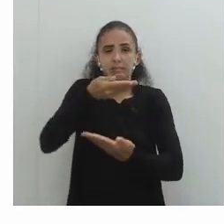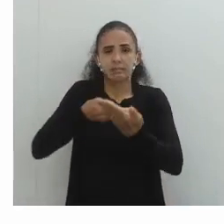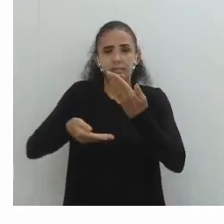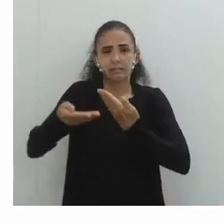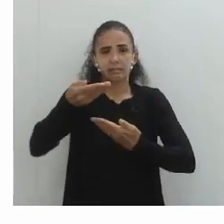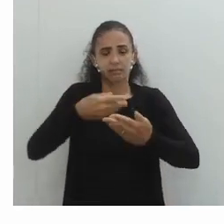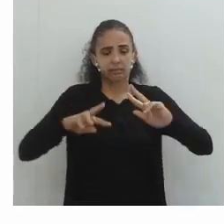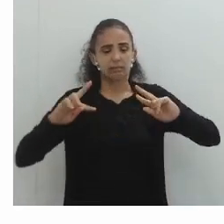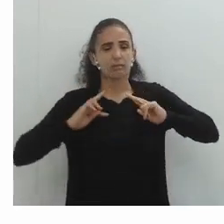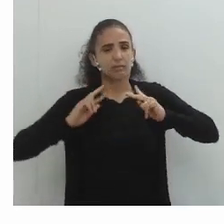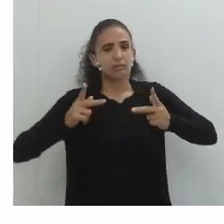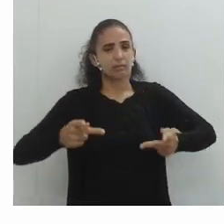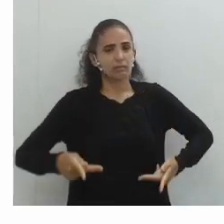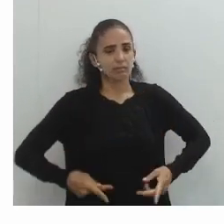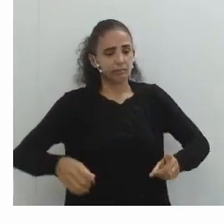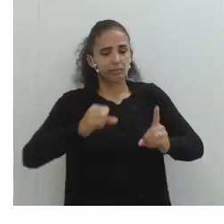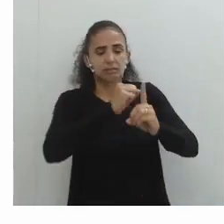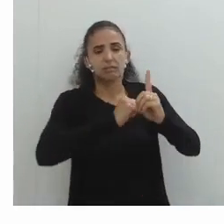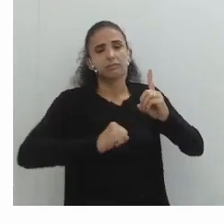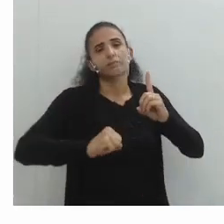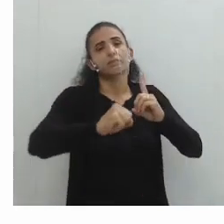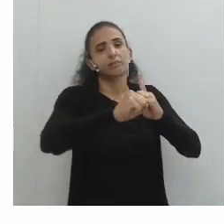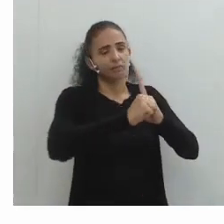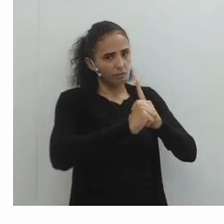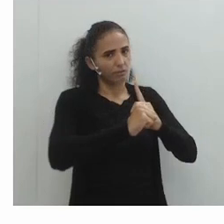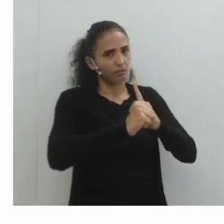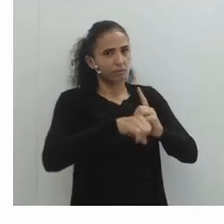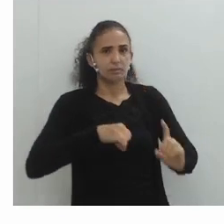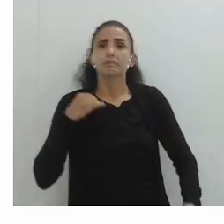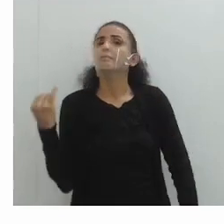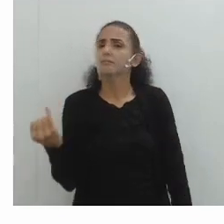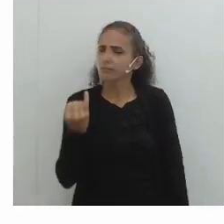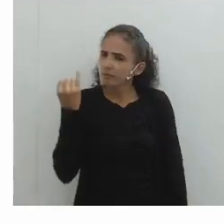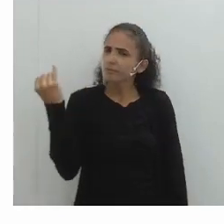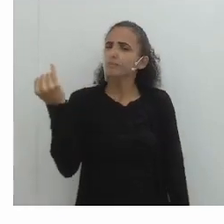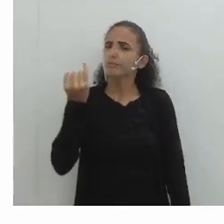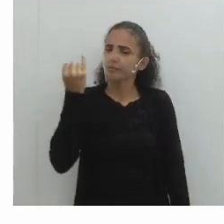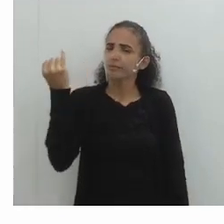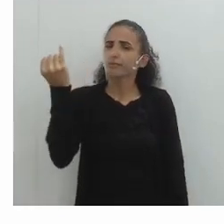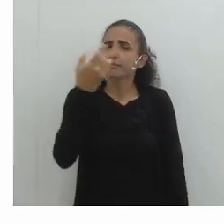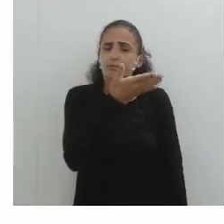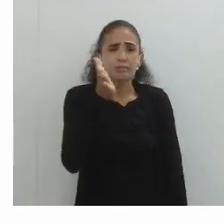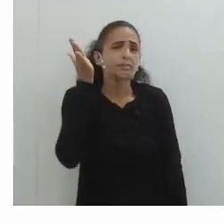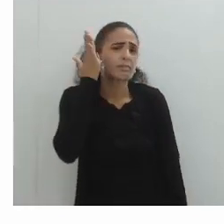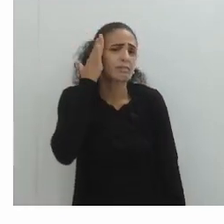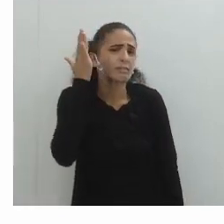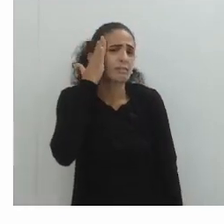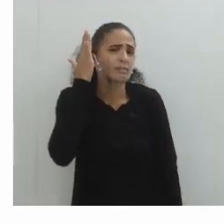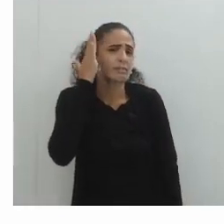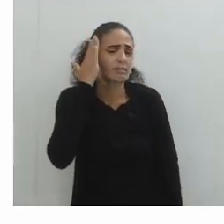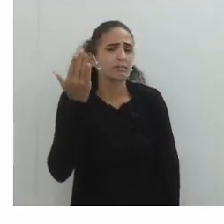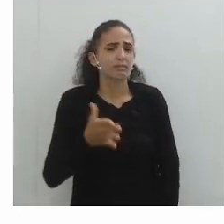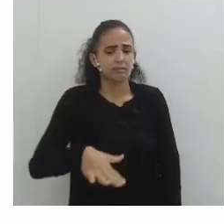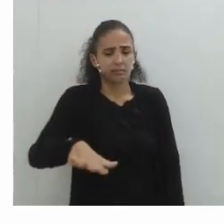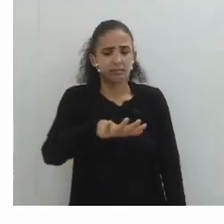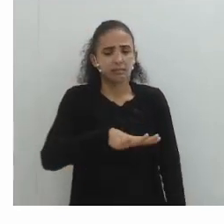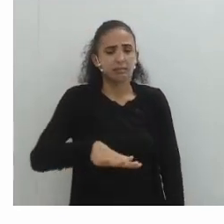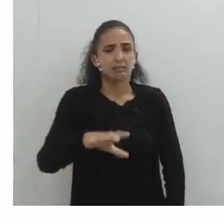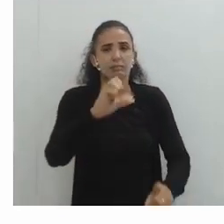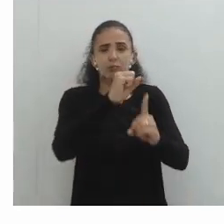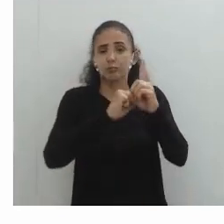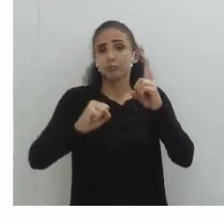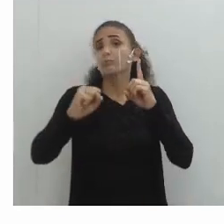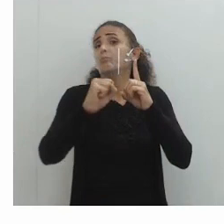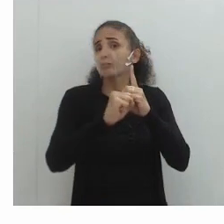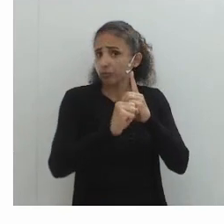os indivíduos e a sociedade. É muito importante, gente, você entender sobre esse espaço social.